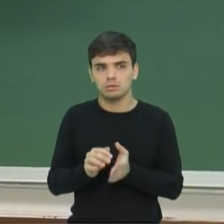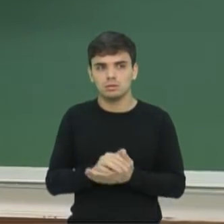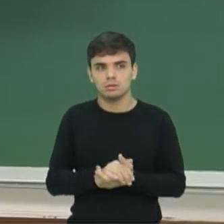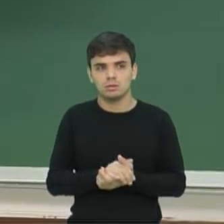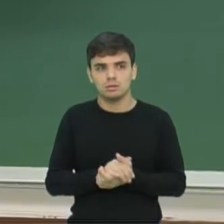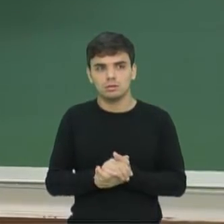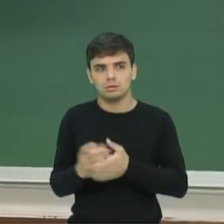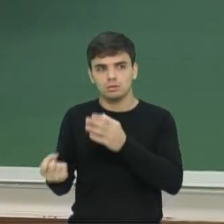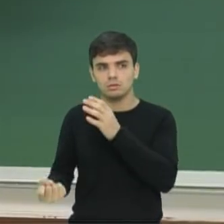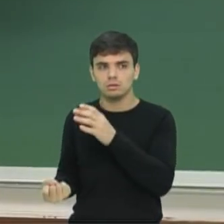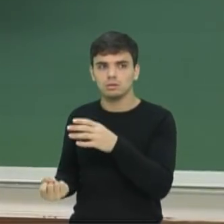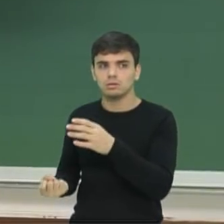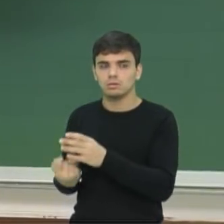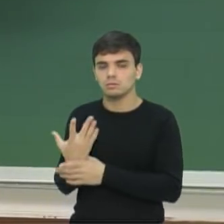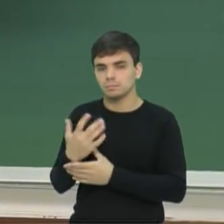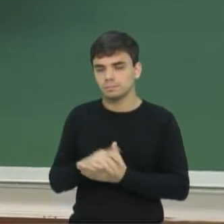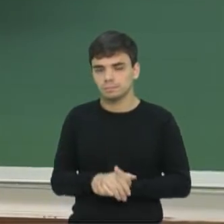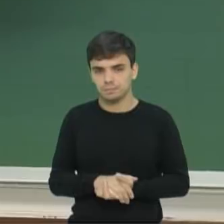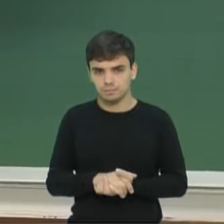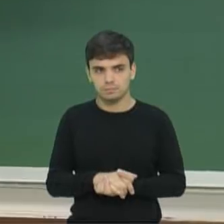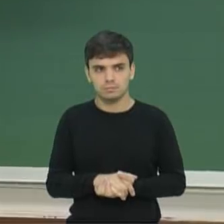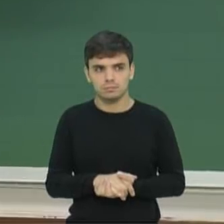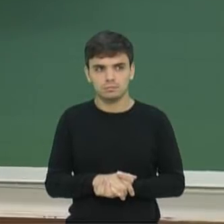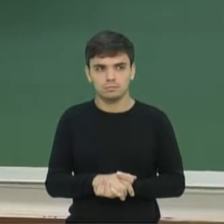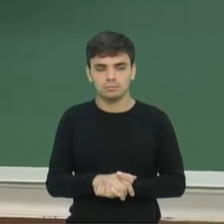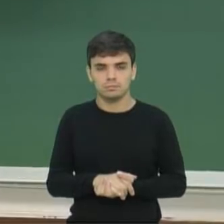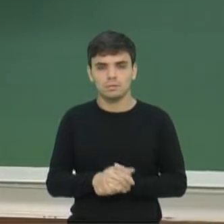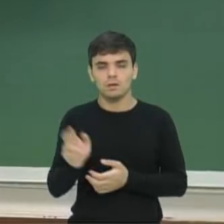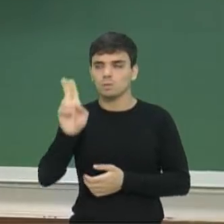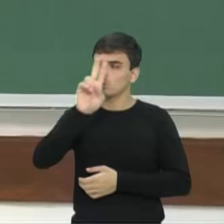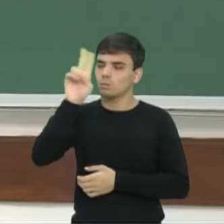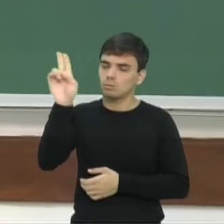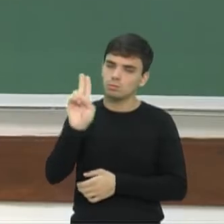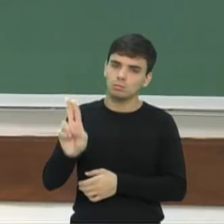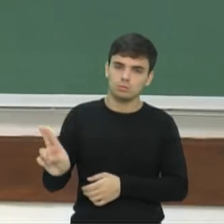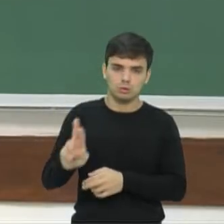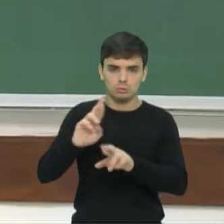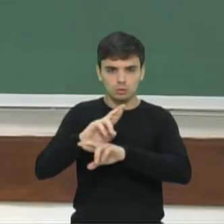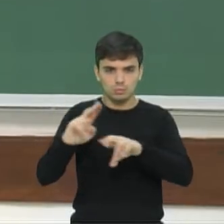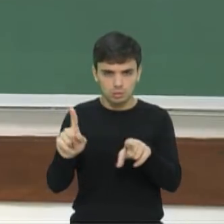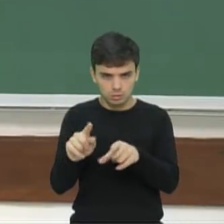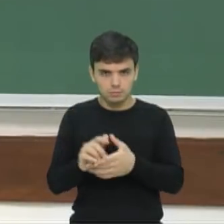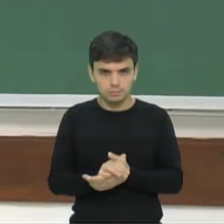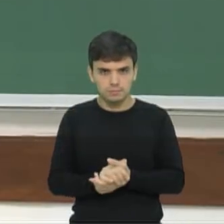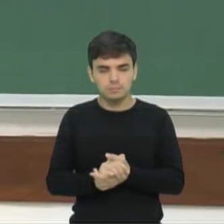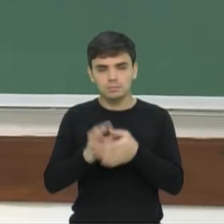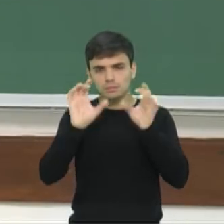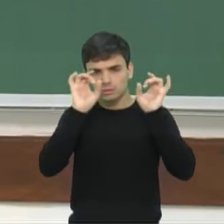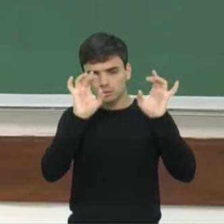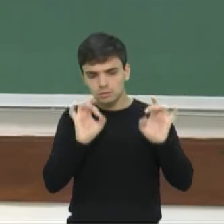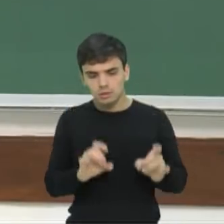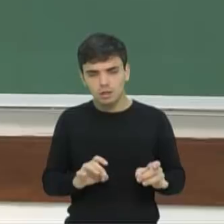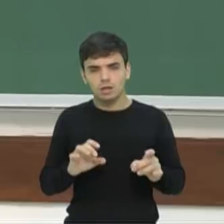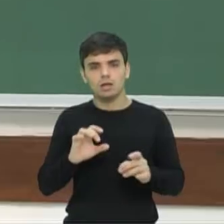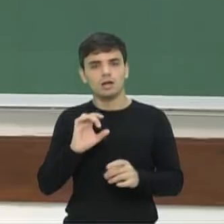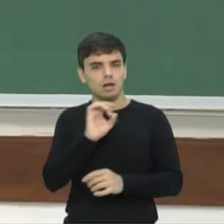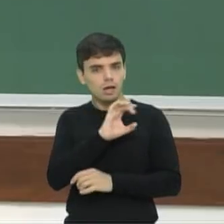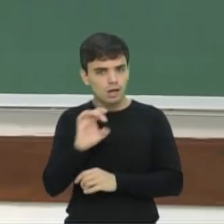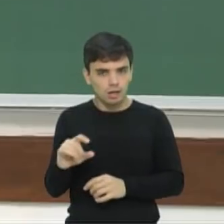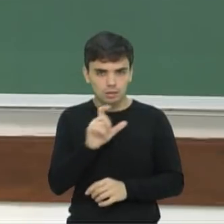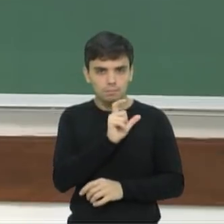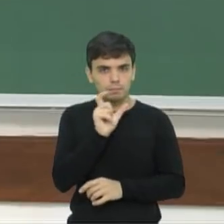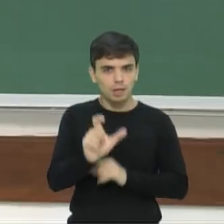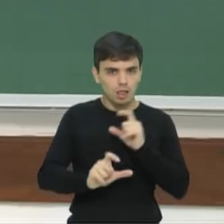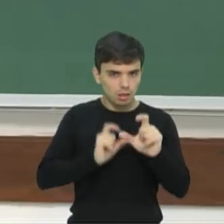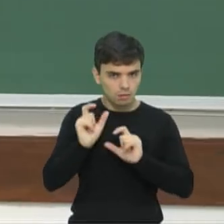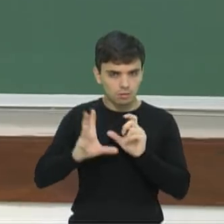criador dele, que é o Jigoro Kano. E as outras nomenclaturas, alguns glossários ali, que especifica cada uma das palavras